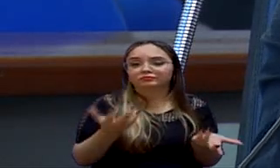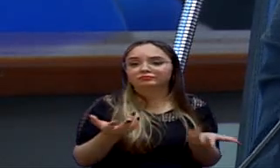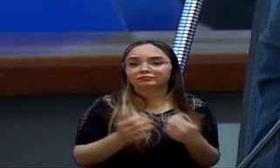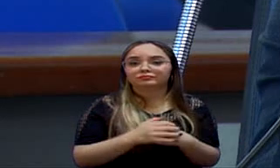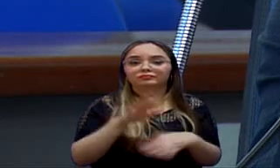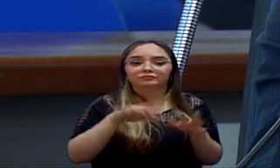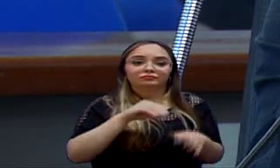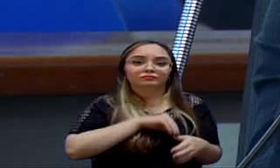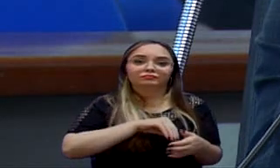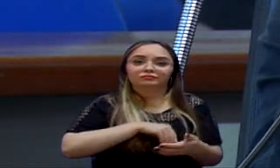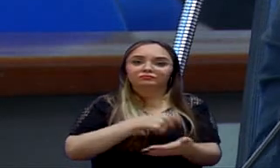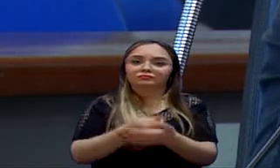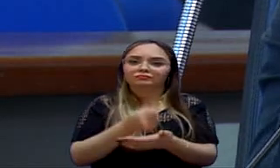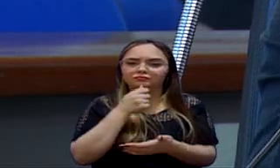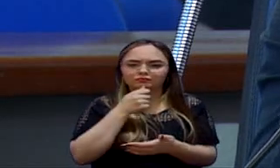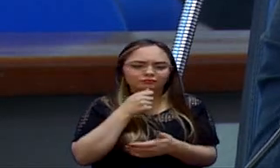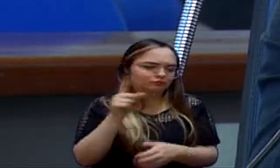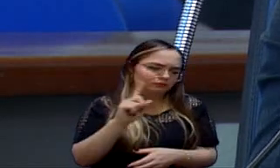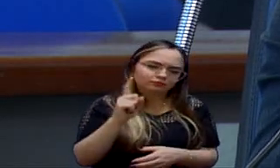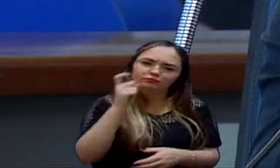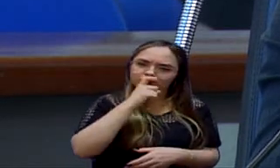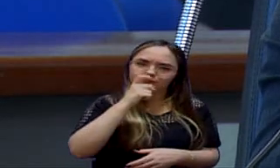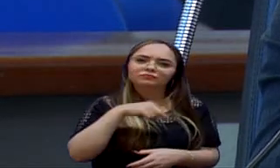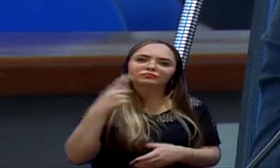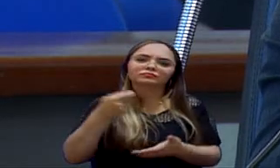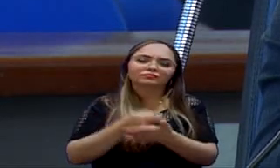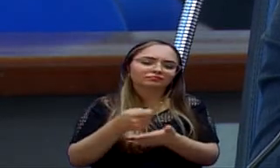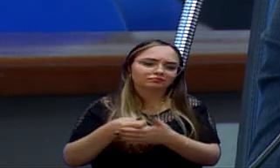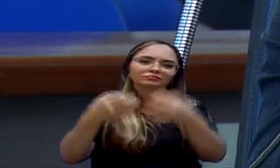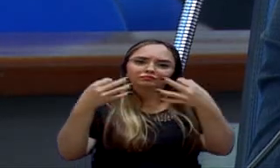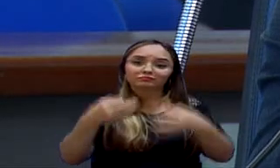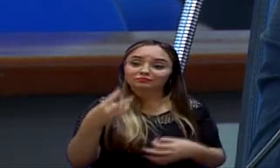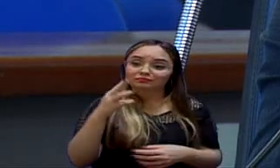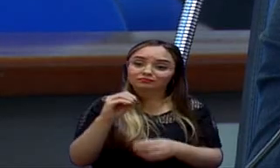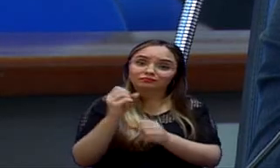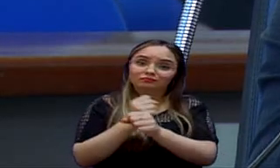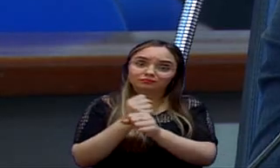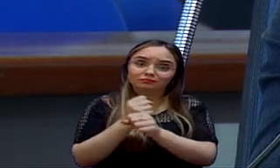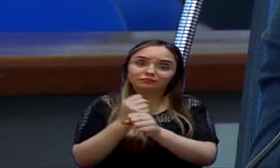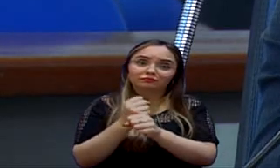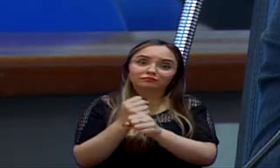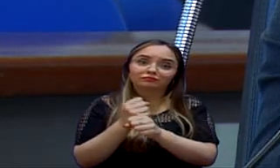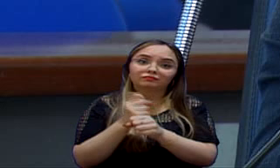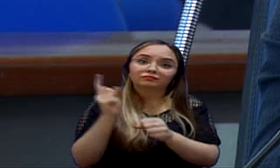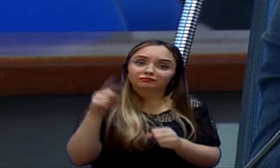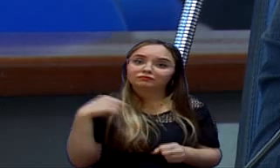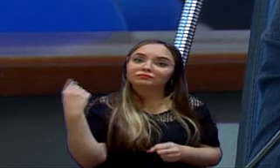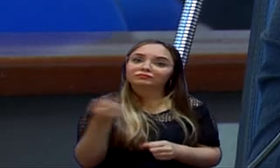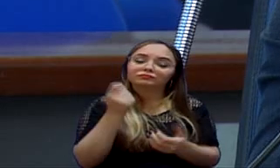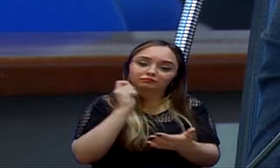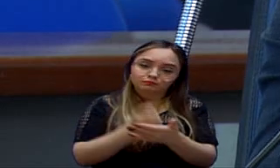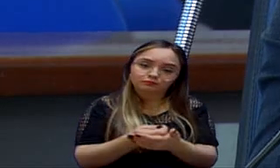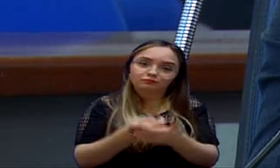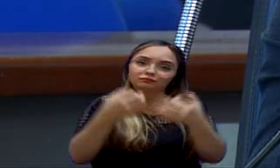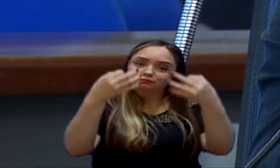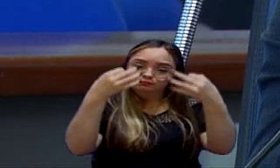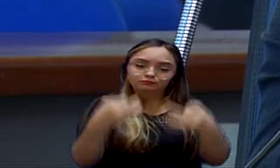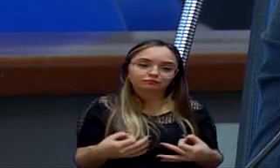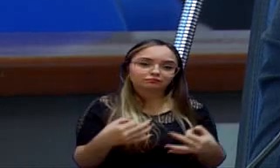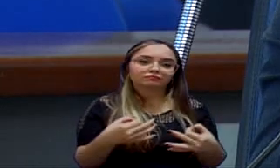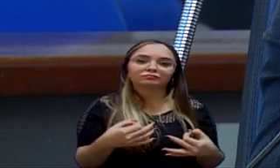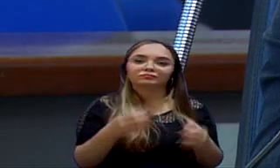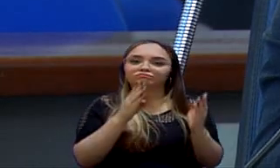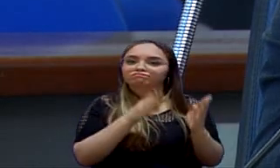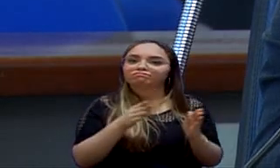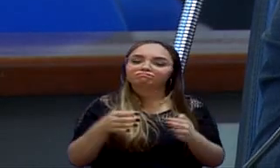da falta de pagamento que como o jornal disse ao longo dessas três décadas é uma das maiores marcas da funserv é pagar de forma